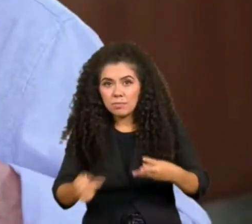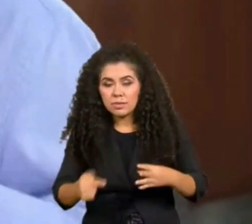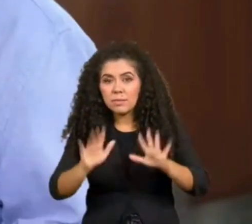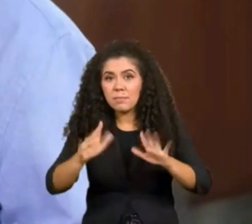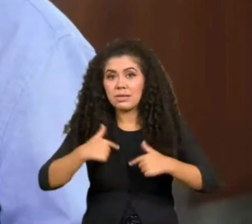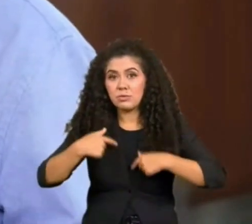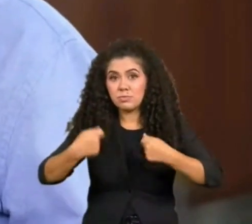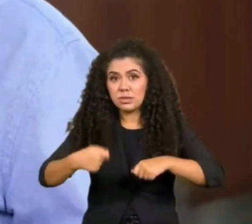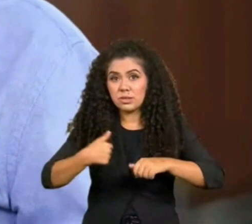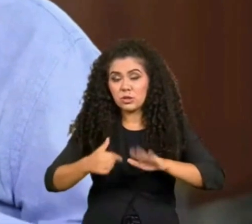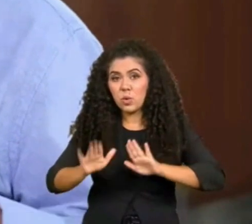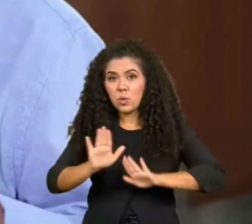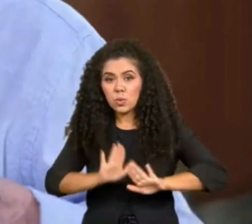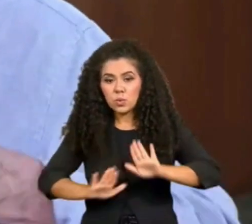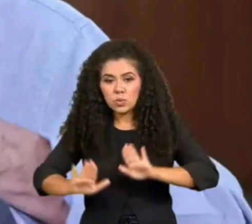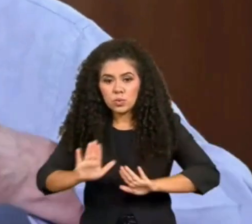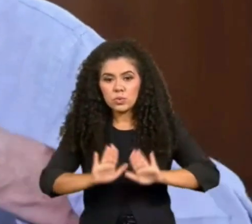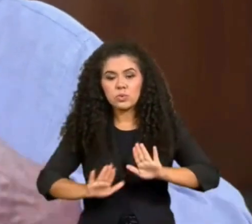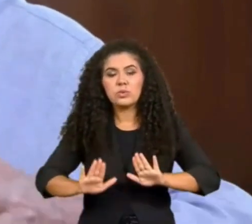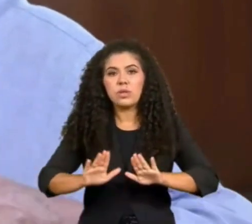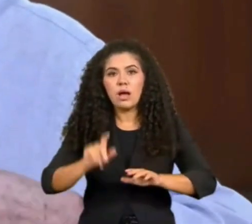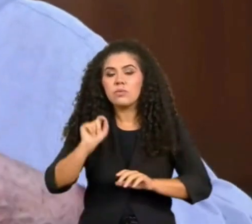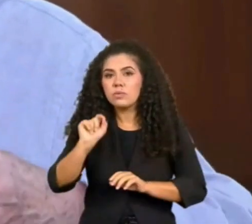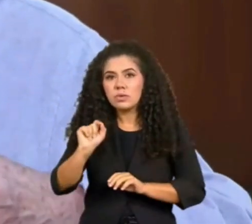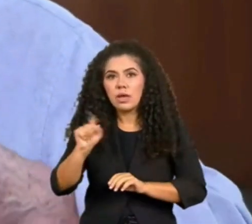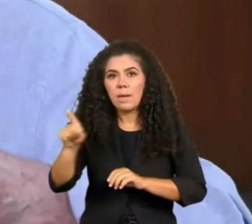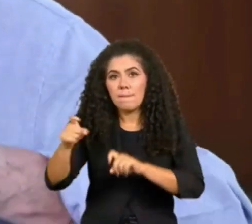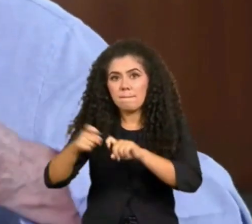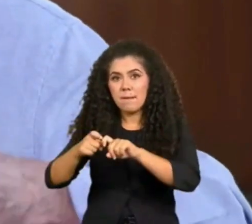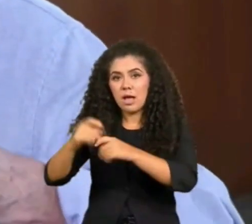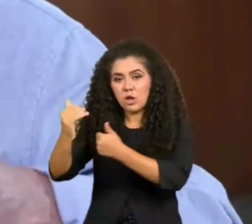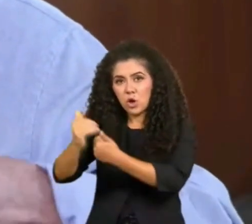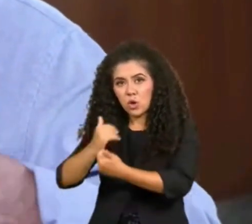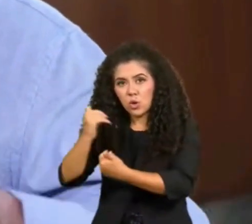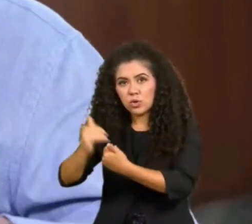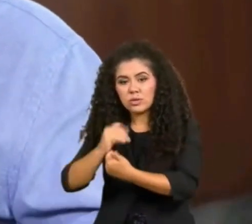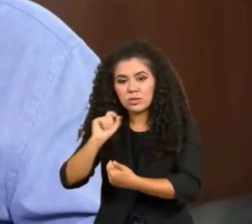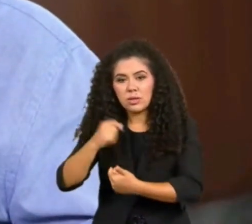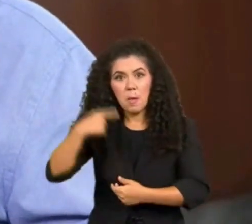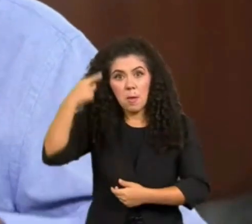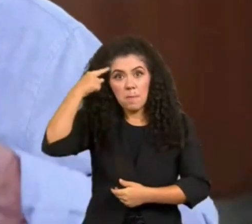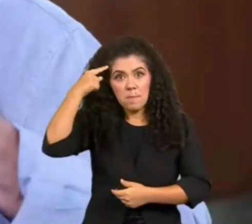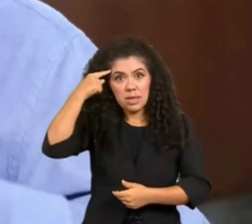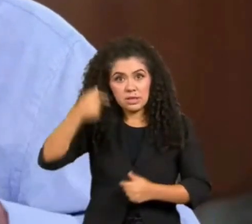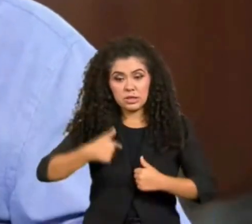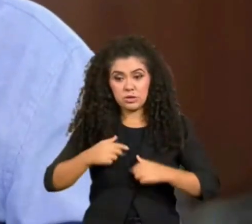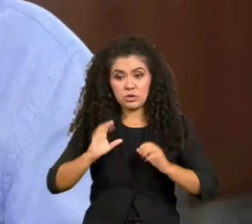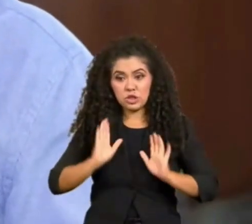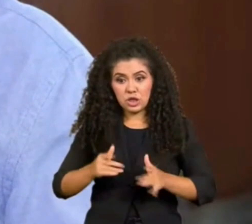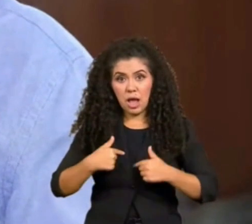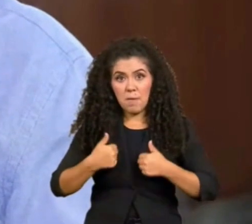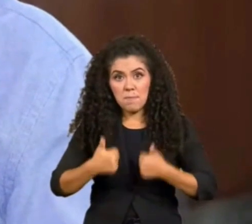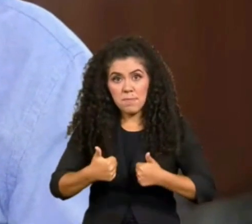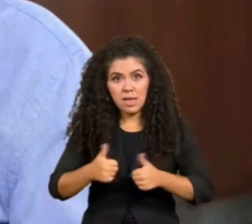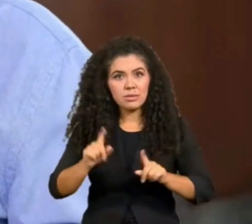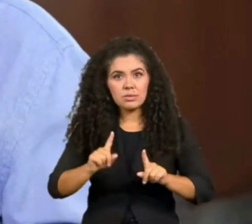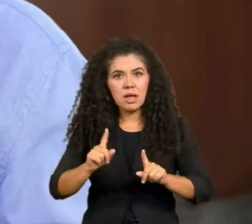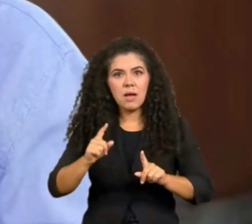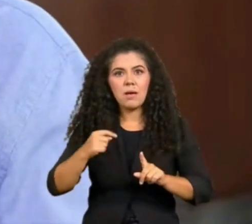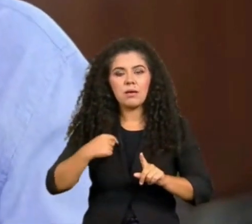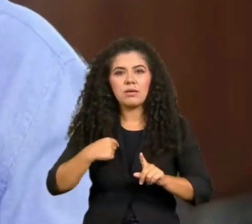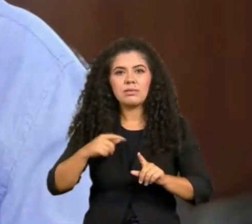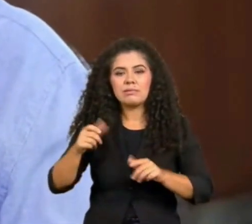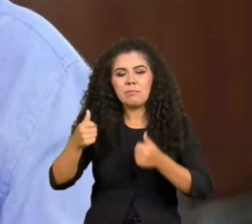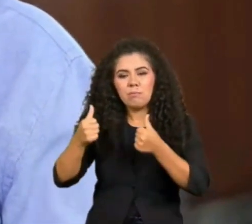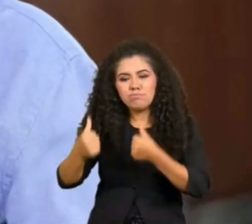muito autossuficiente, que você pensa que já está bem, e você pensa que já pode fazer tudo, você vai estragar a cirurgia. Entendi. Então, eu